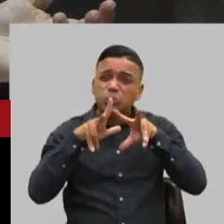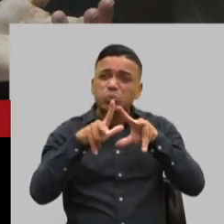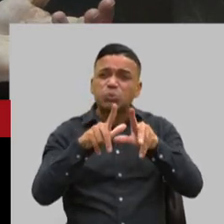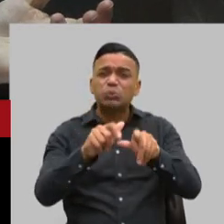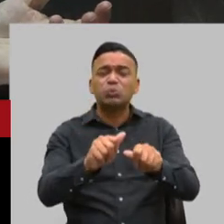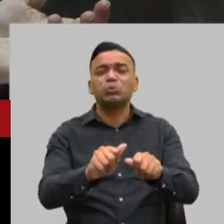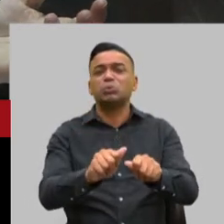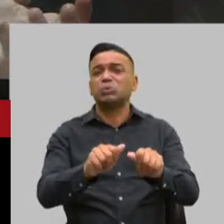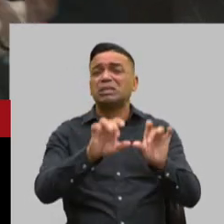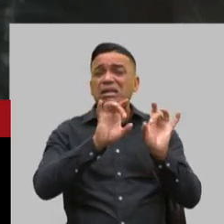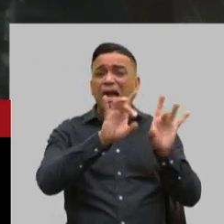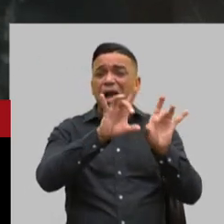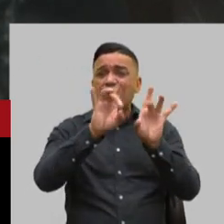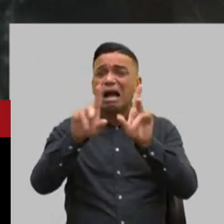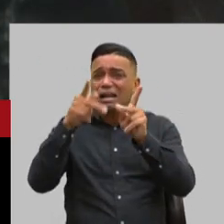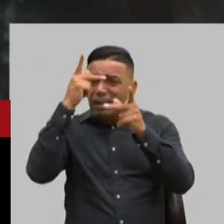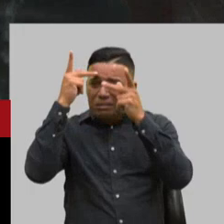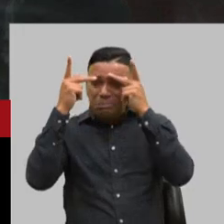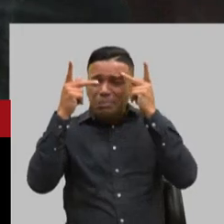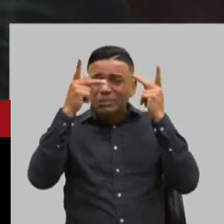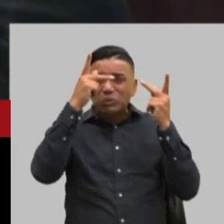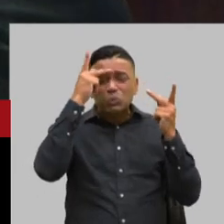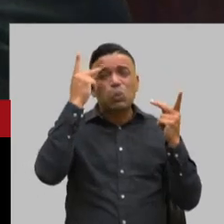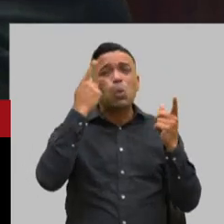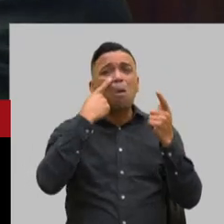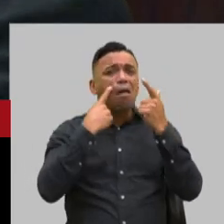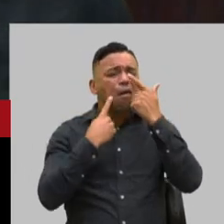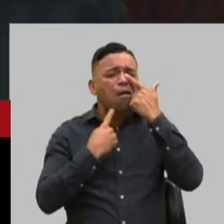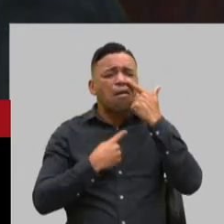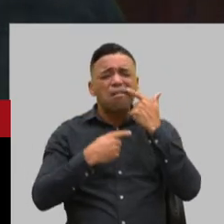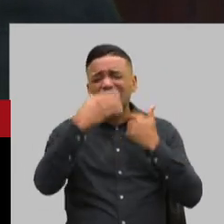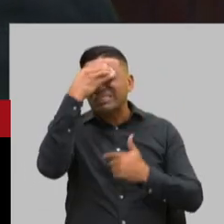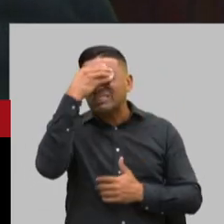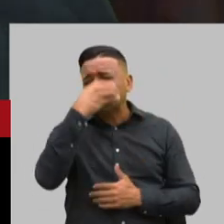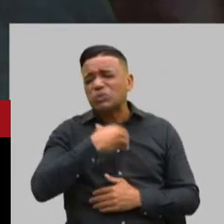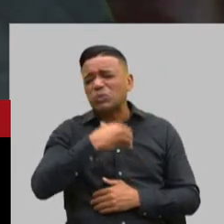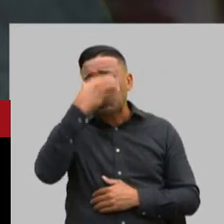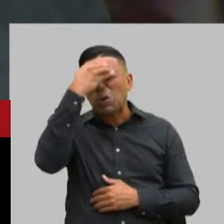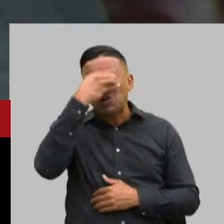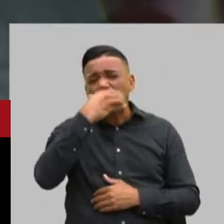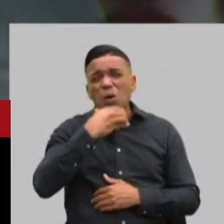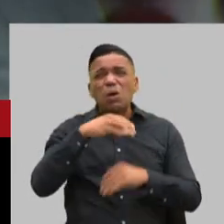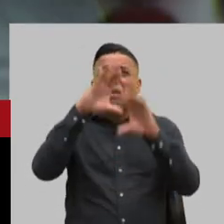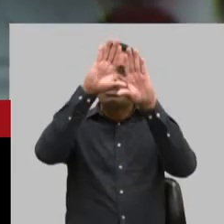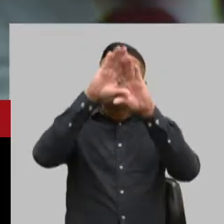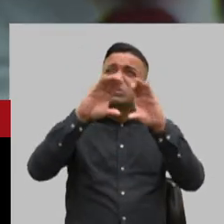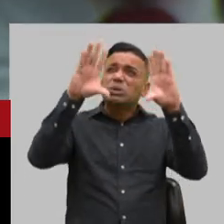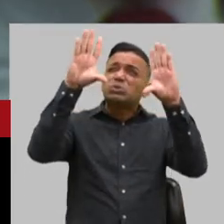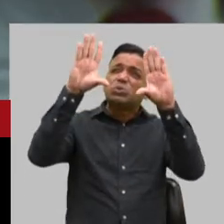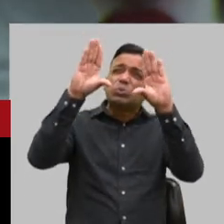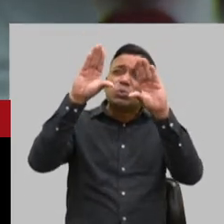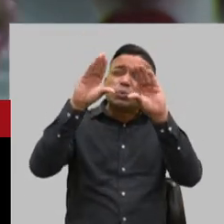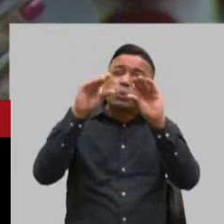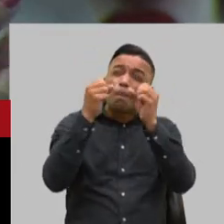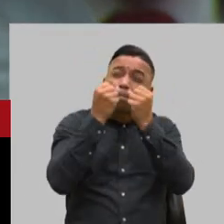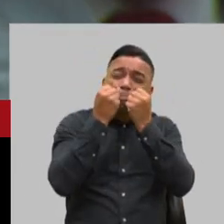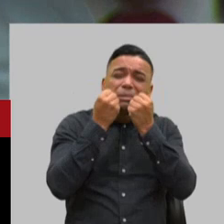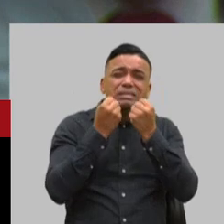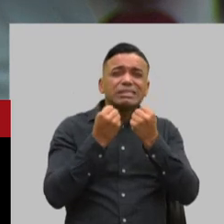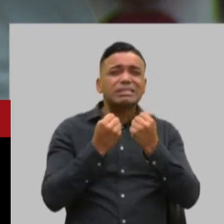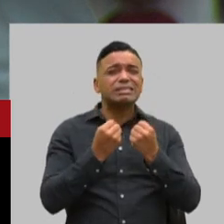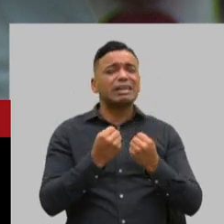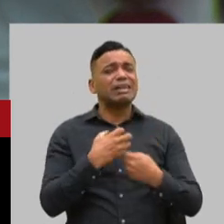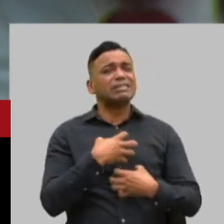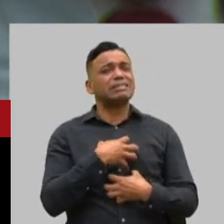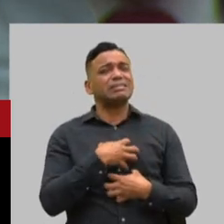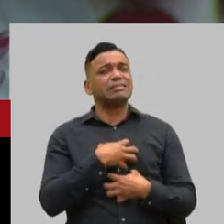cada olhar é lágrima, nuvem que pesa, mas